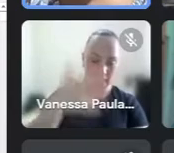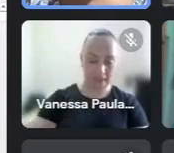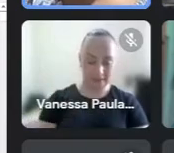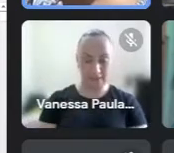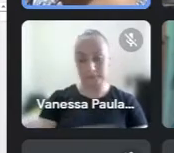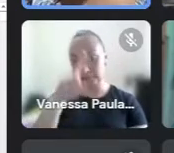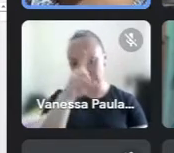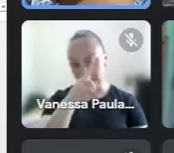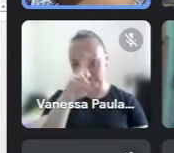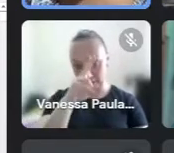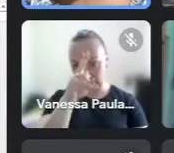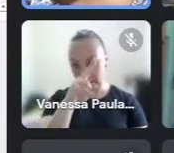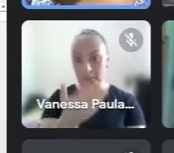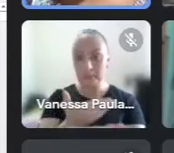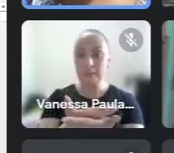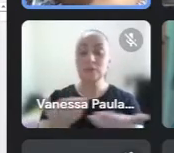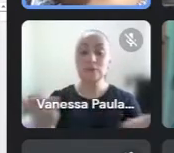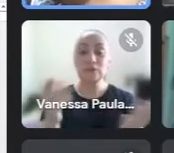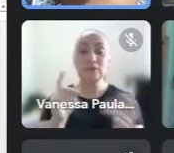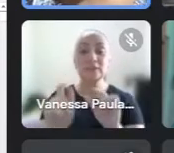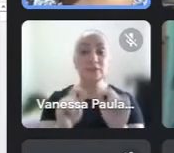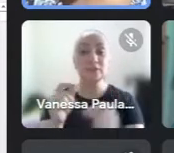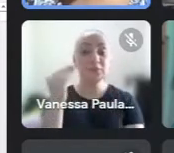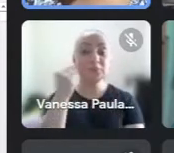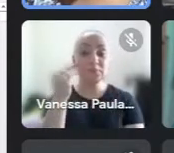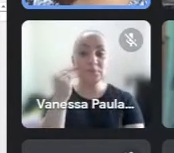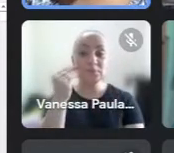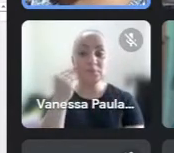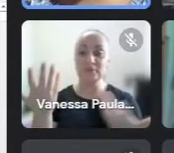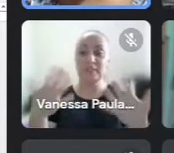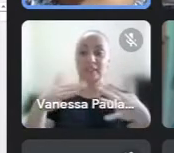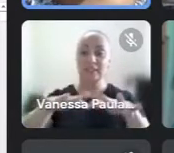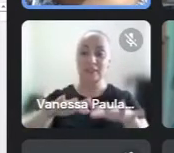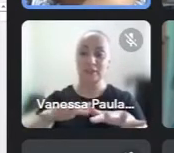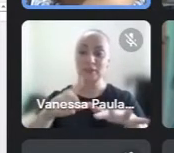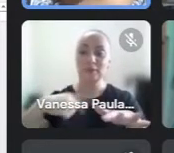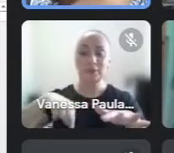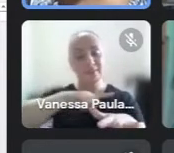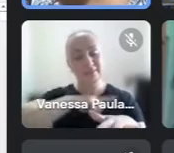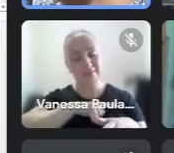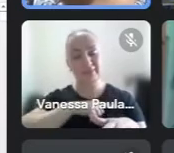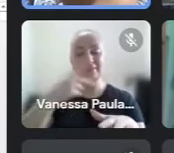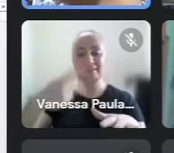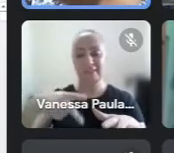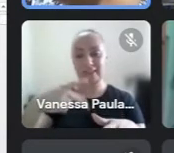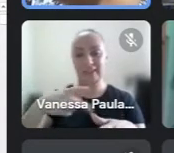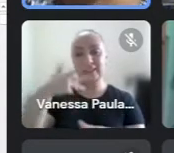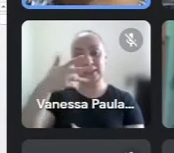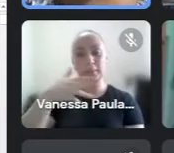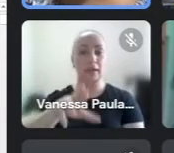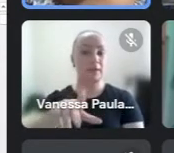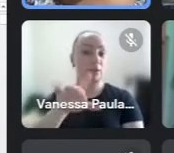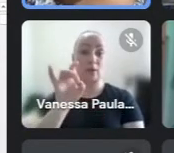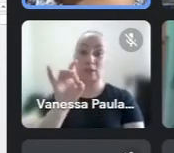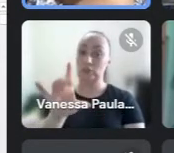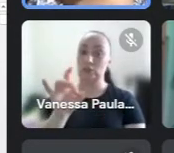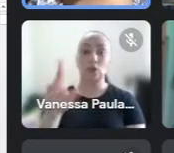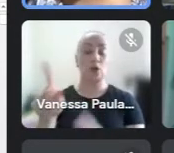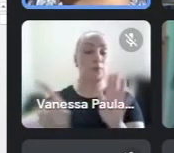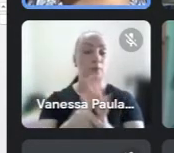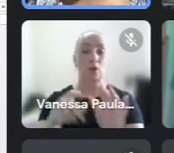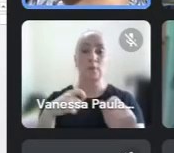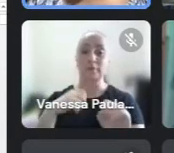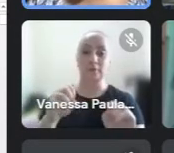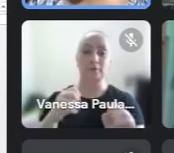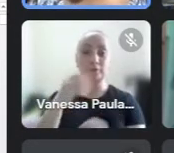a vocês que a gente tenta incluir todo mundo nas nossas palestras, né? Ela não é um evento somente acadêmico, ela é um evento que